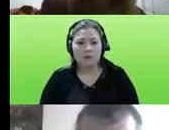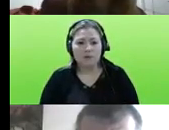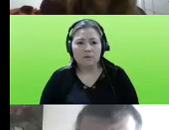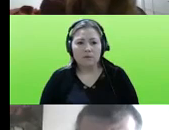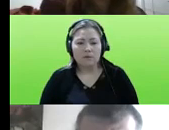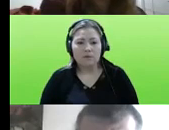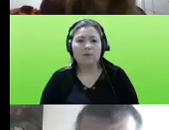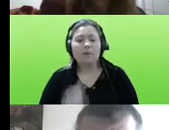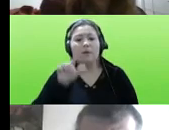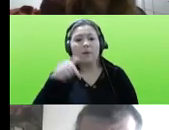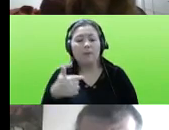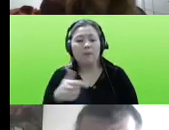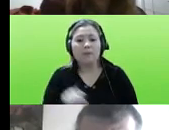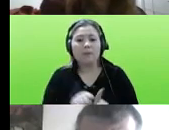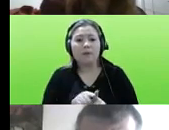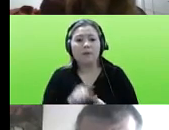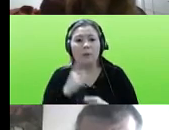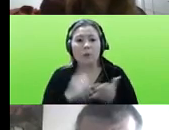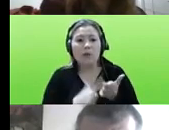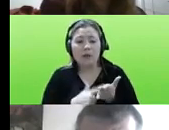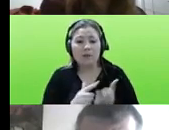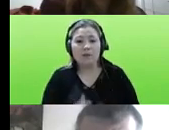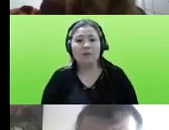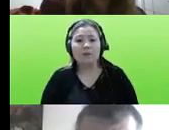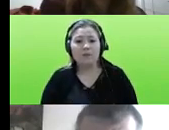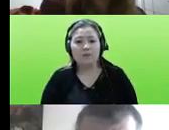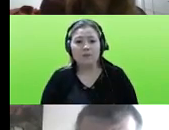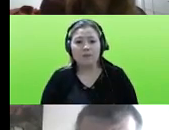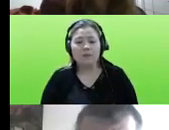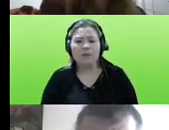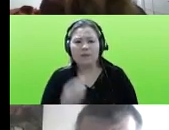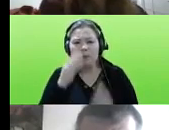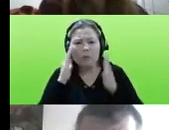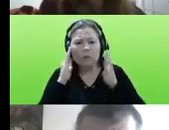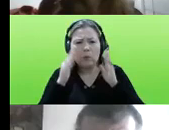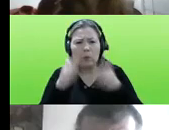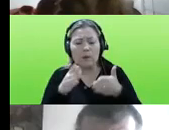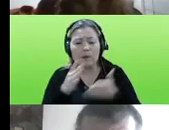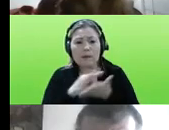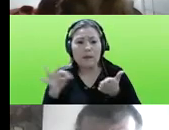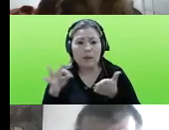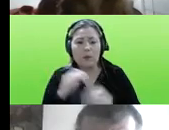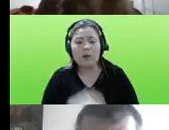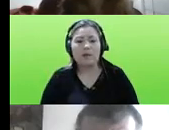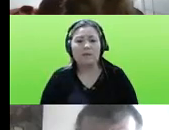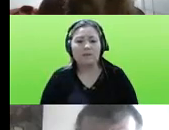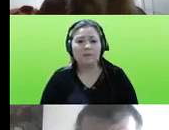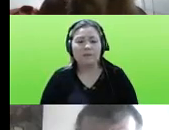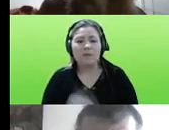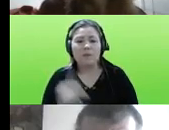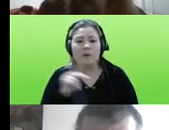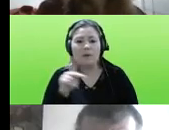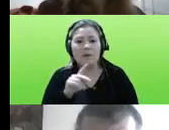E depois de um livro que é bem focado na teoria da professora